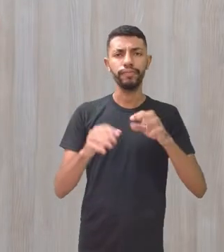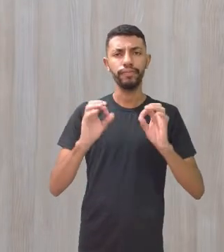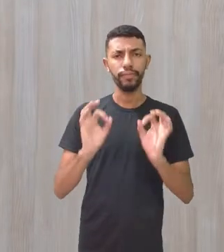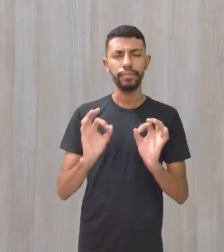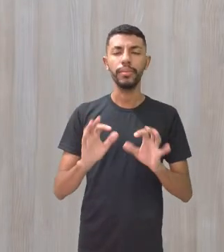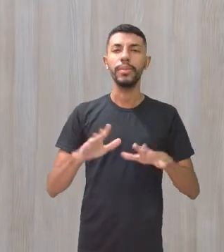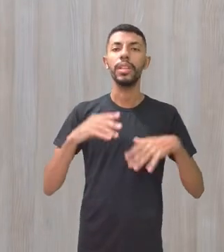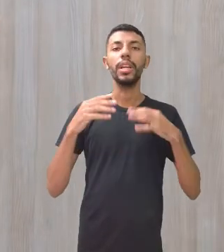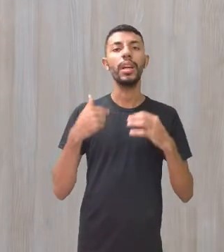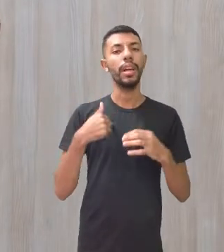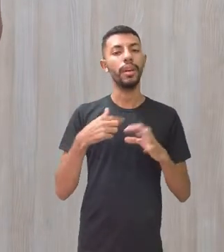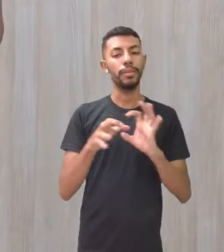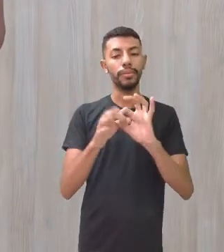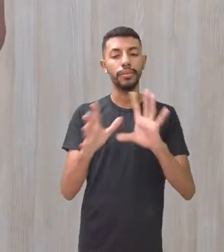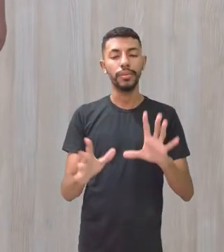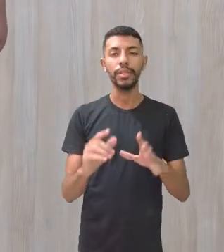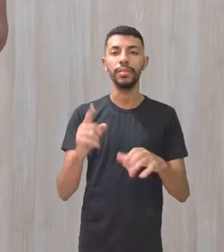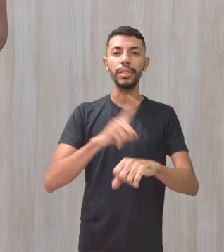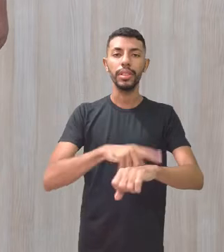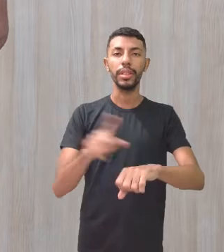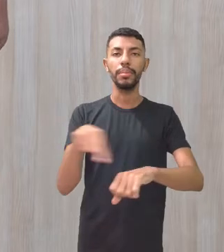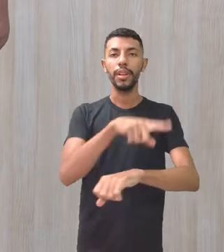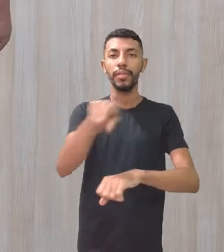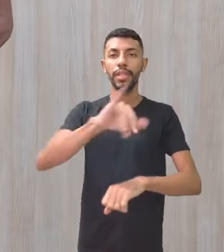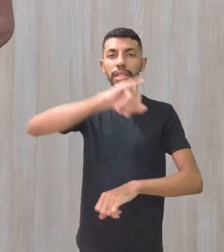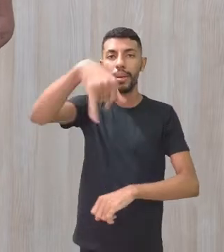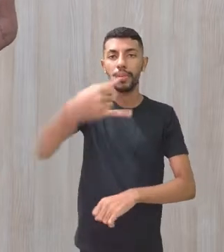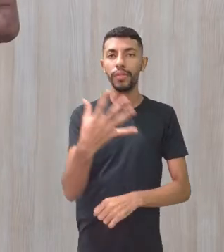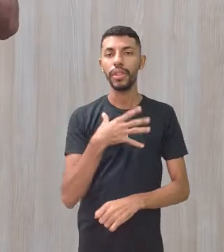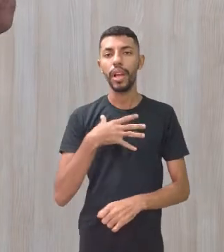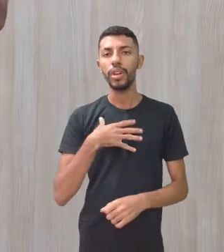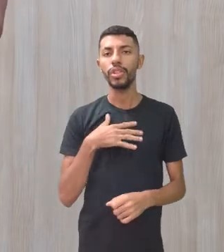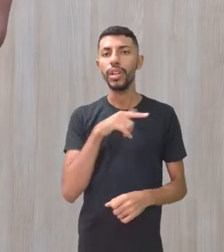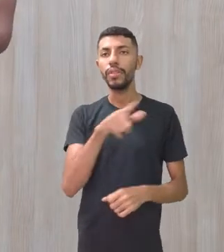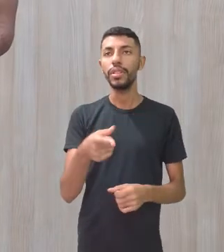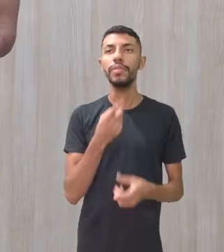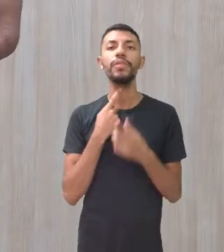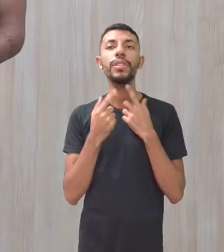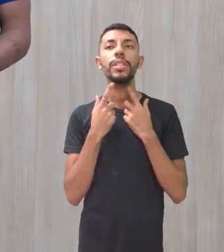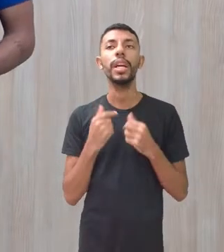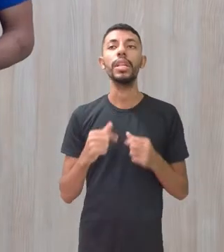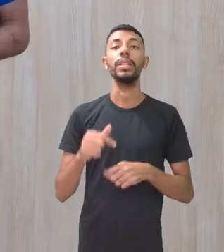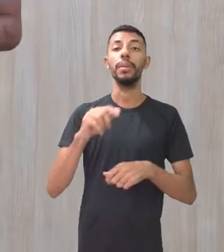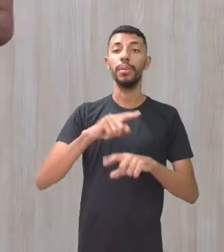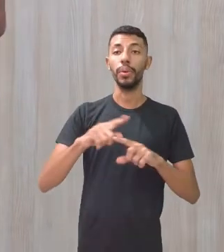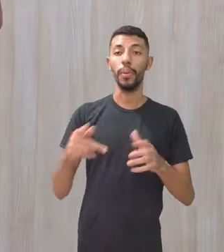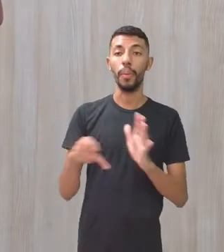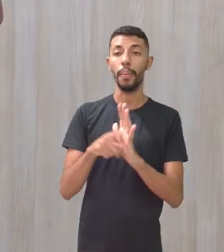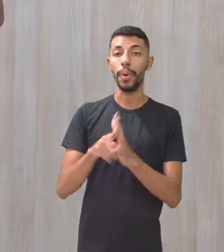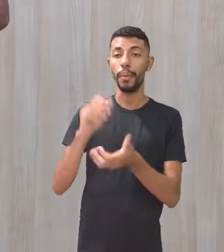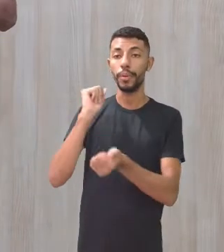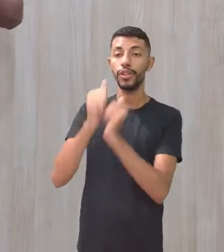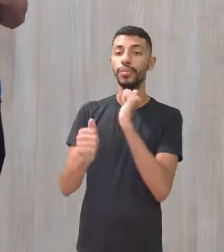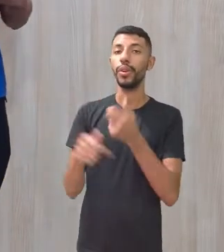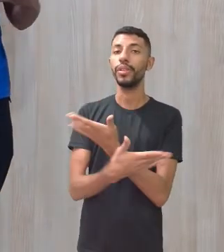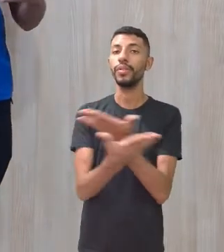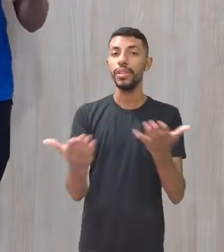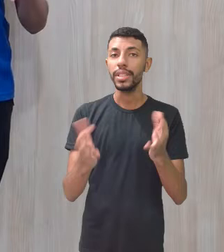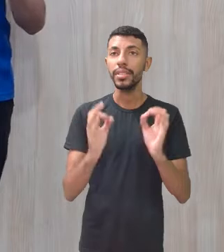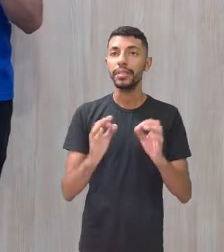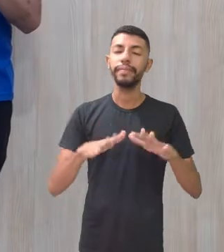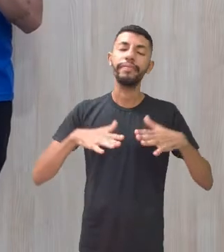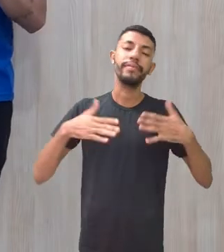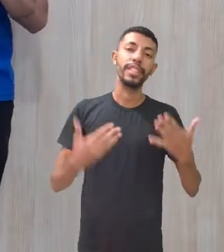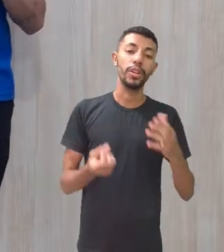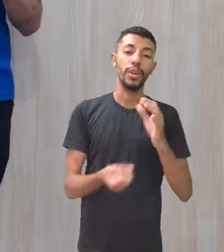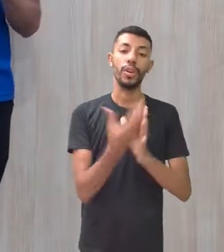um tempo livre para vocês aproveitarem da forma que vocês quiserem, com o esporte que vocês quiserem. Então vejam, eu crio aí